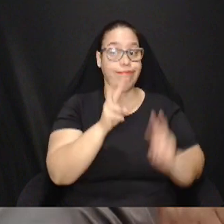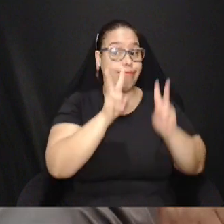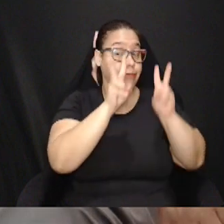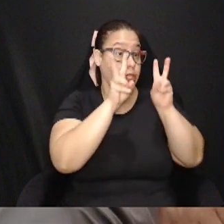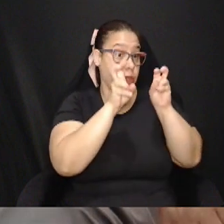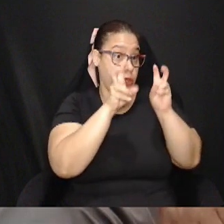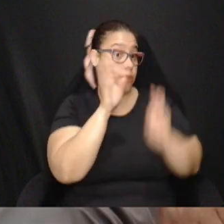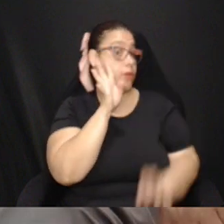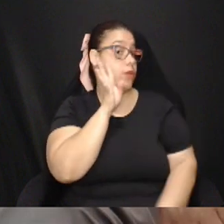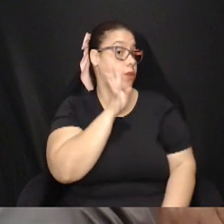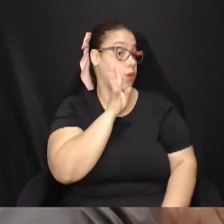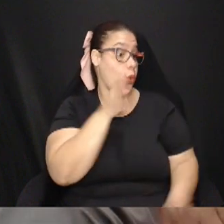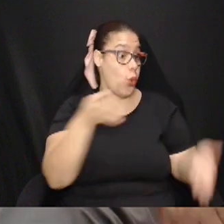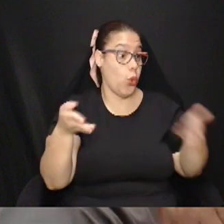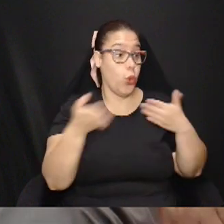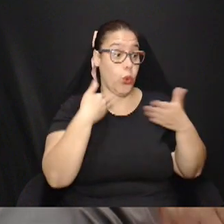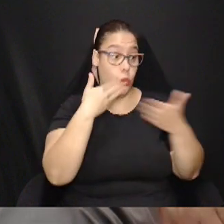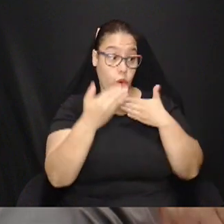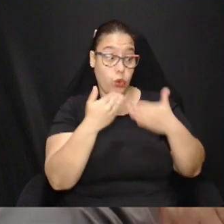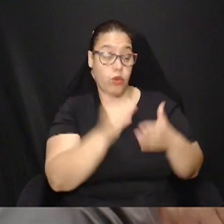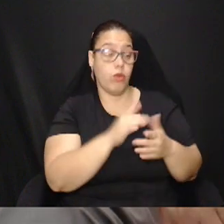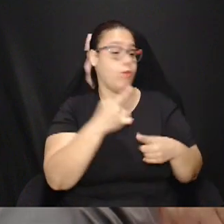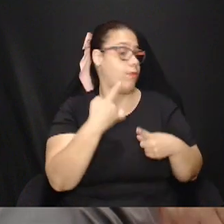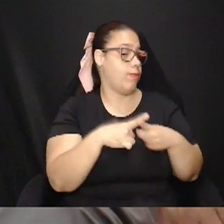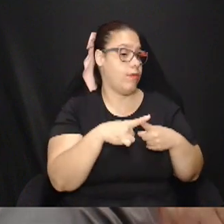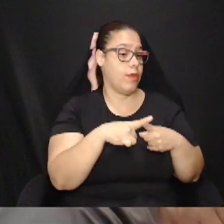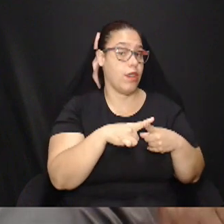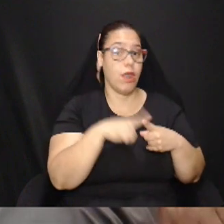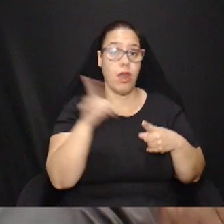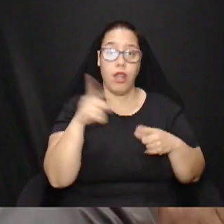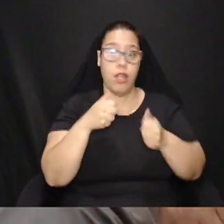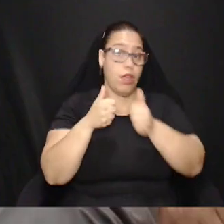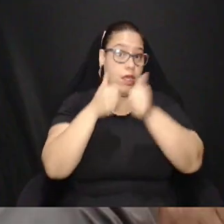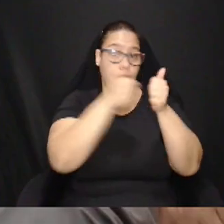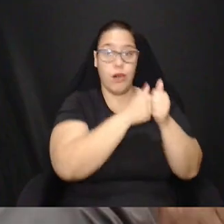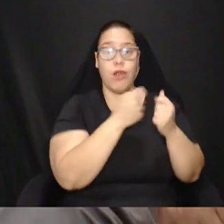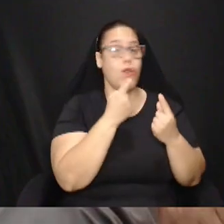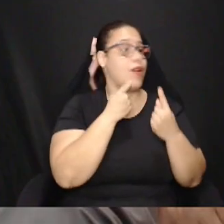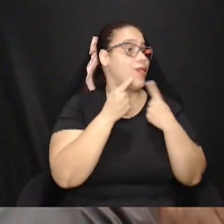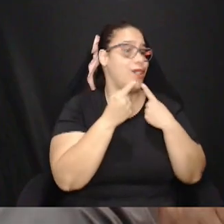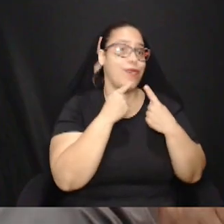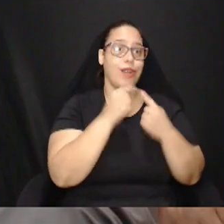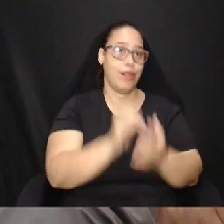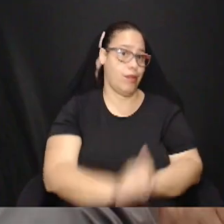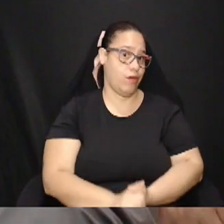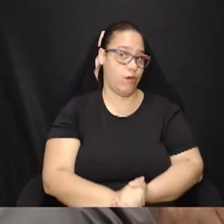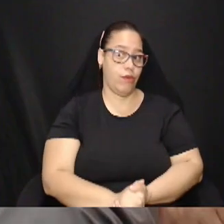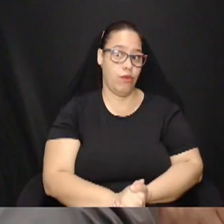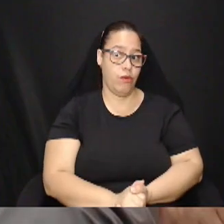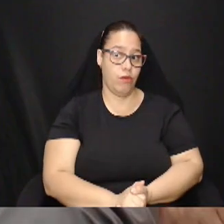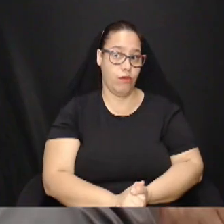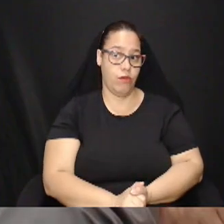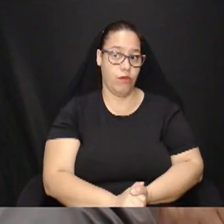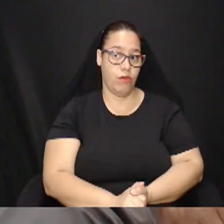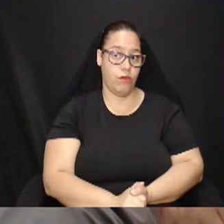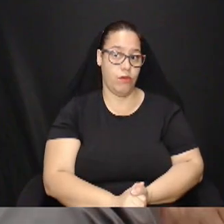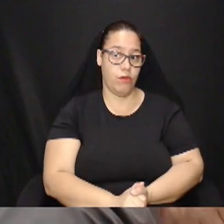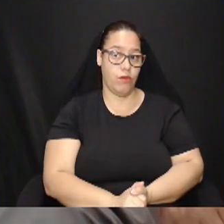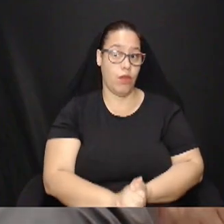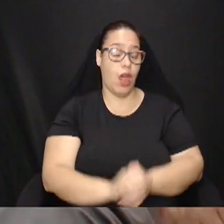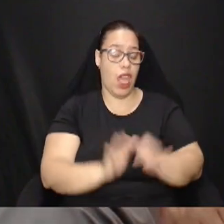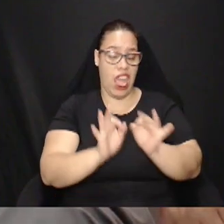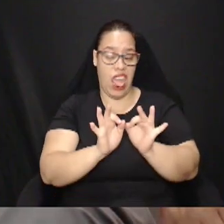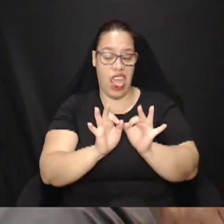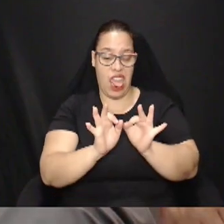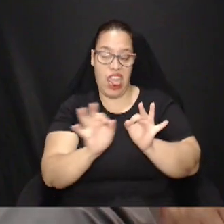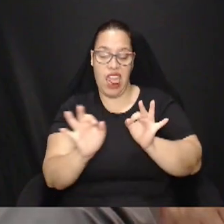hoje conversando sobre isso, porque ele não é assistido, ele não é dialogado, e tem um distanciamento muito grande. Eu